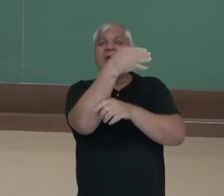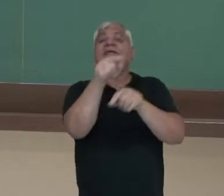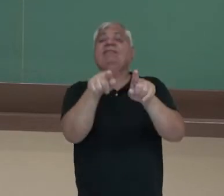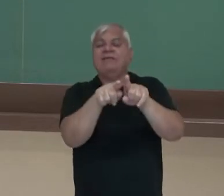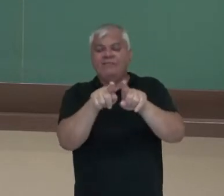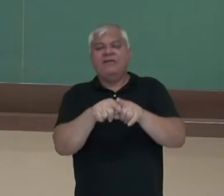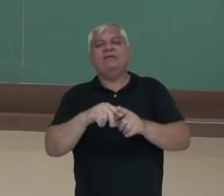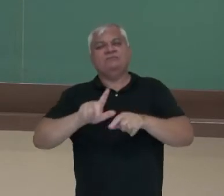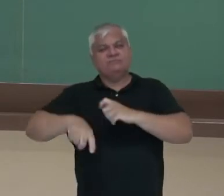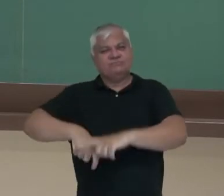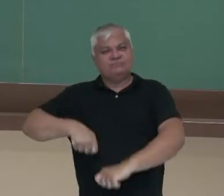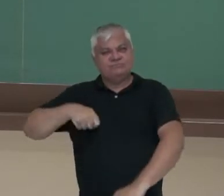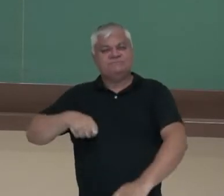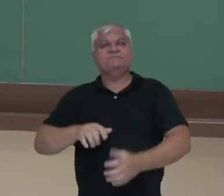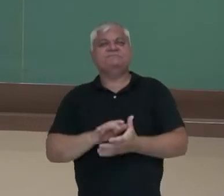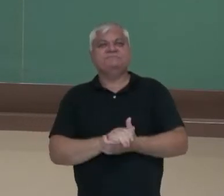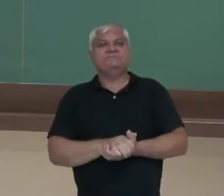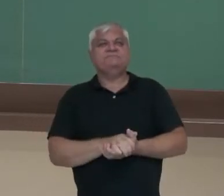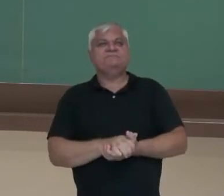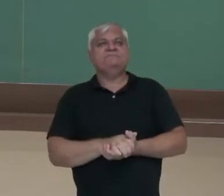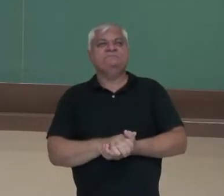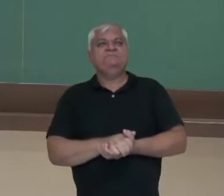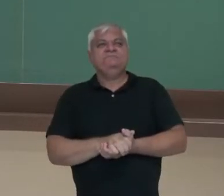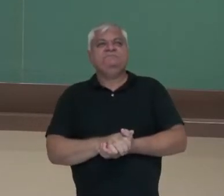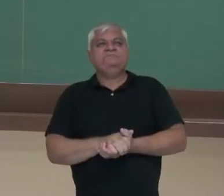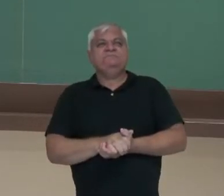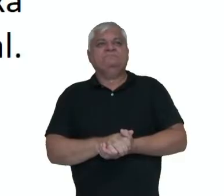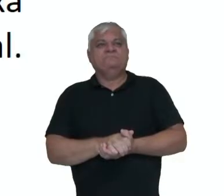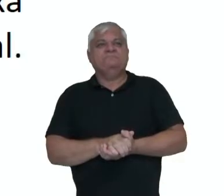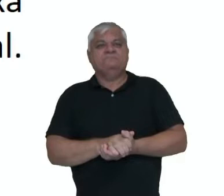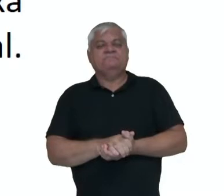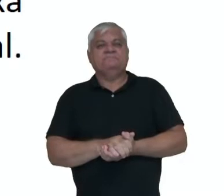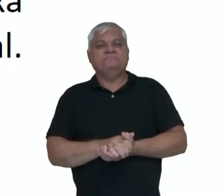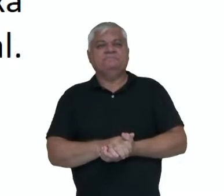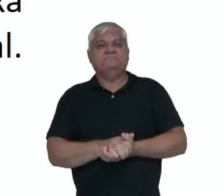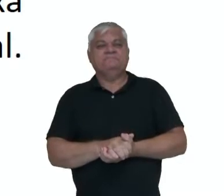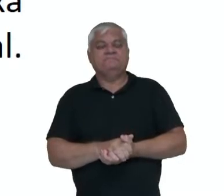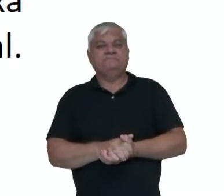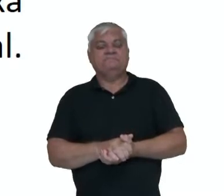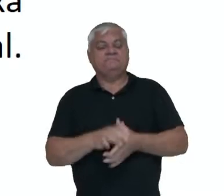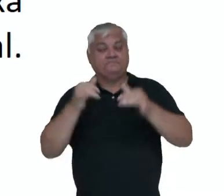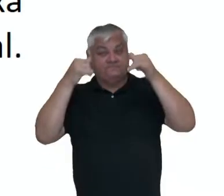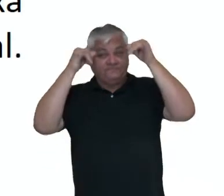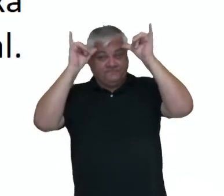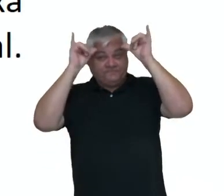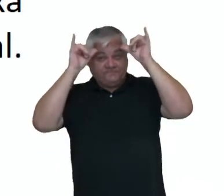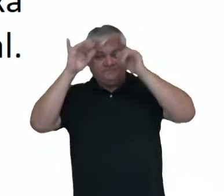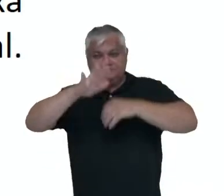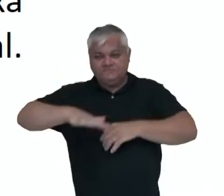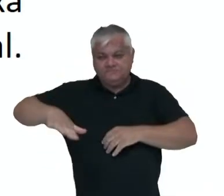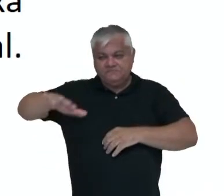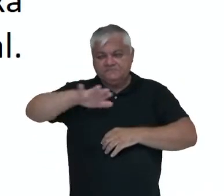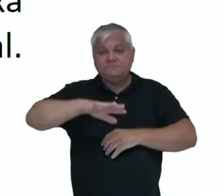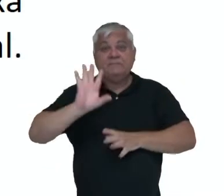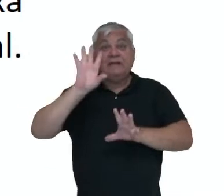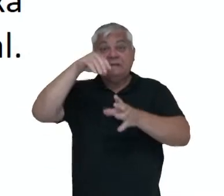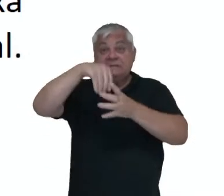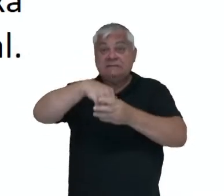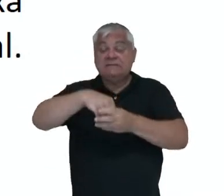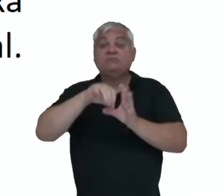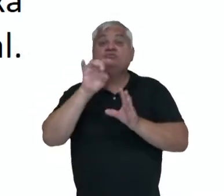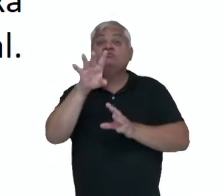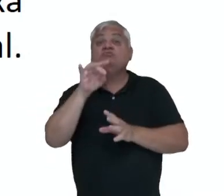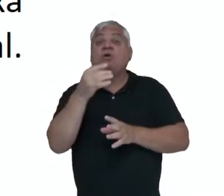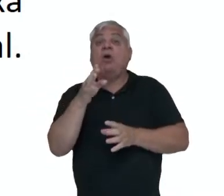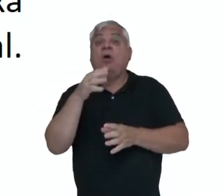missões jesuíticas. Vamos lá, a pecuária no período colonial. Voltada para o mercado interno, principalmente. Pouca